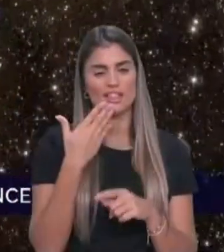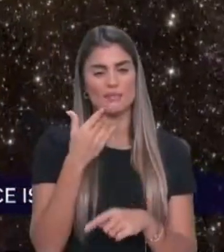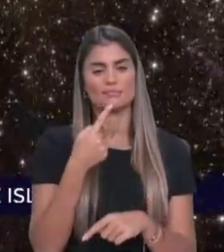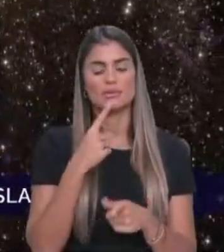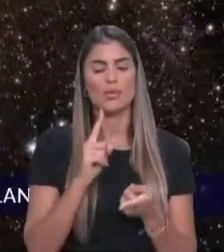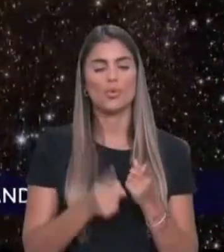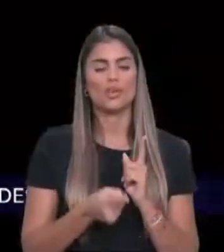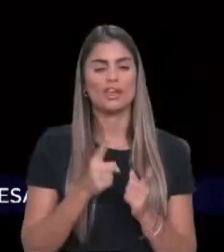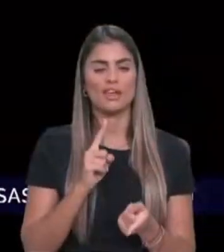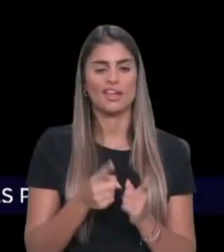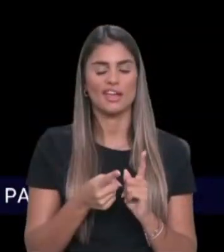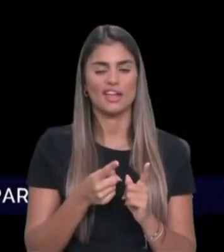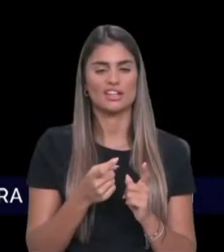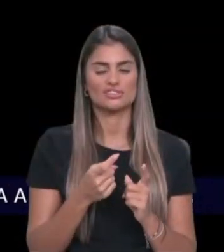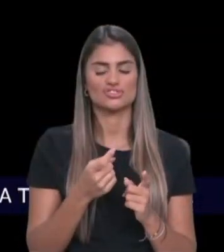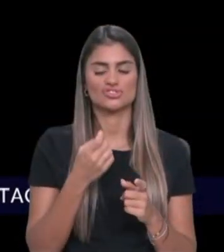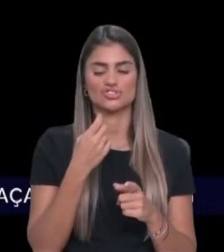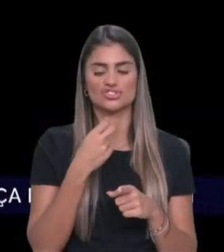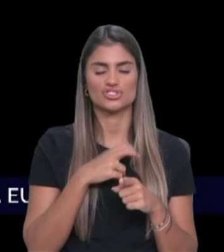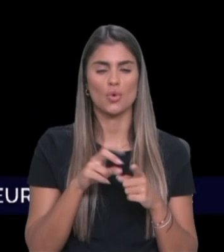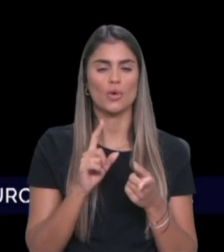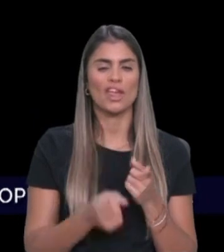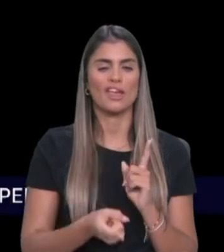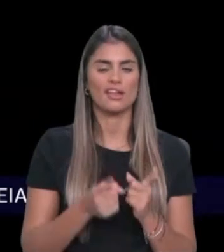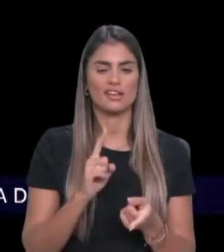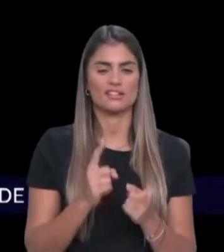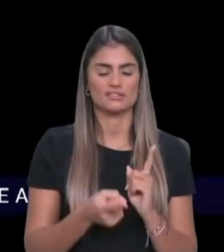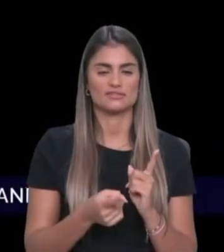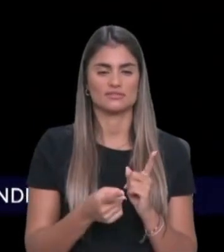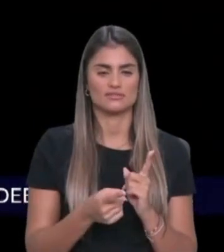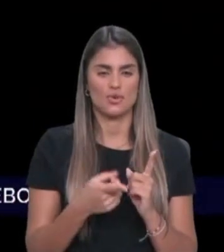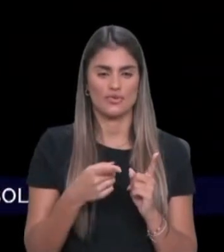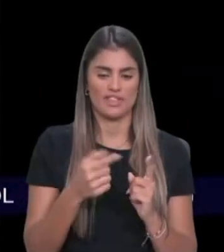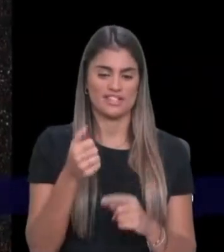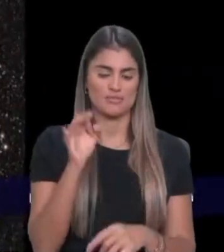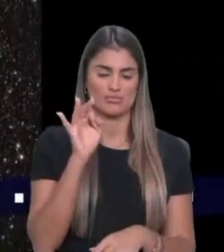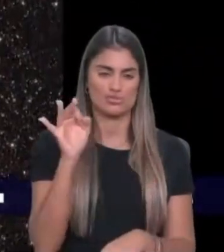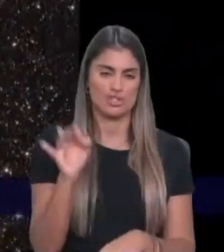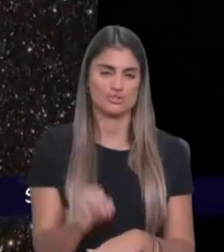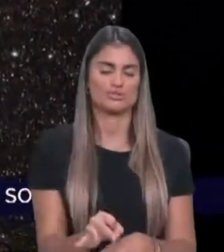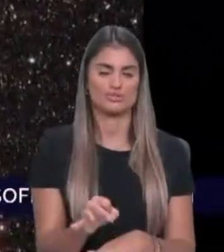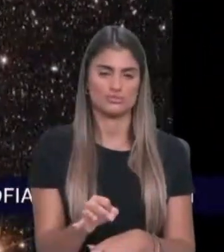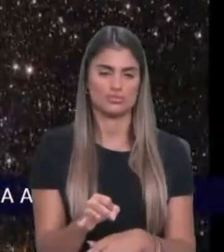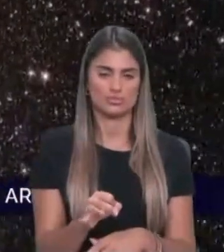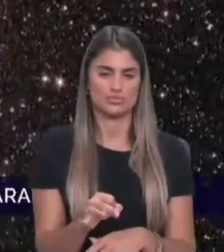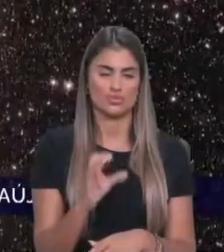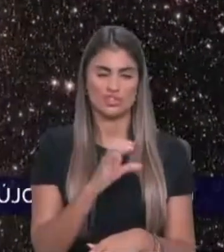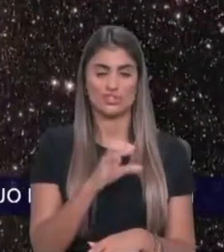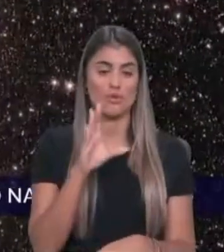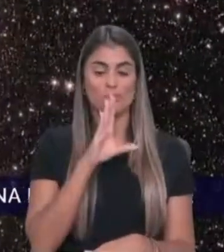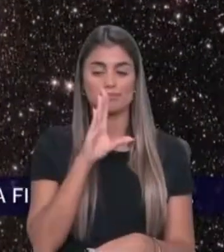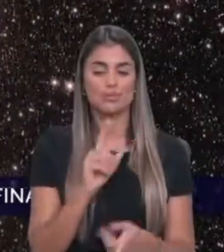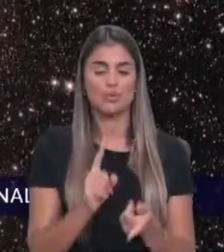que é isto da energia escura e da matéria escura do universo. José, corresponde a 95% do que é feito o universo, os cientistas não sabem